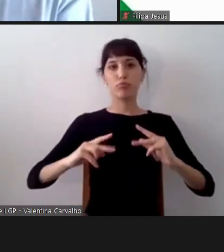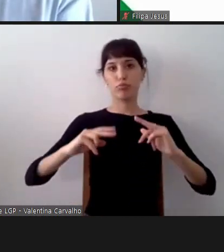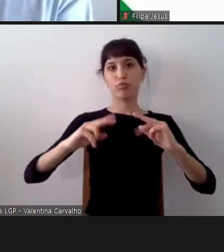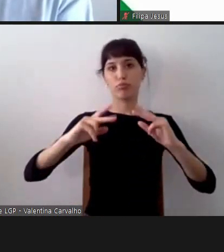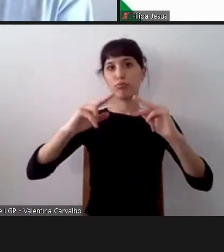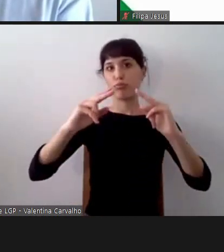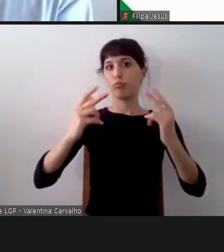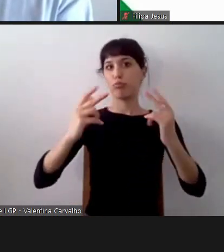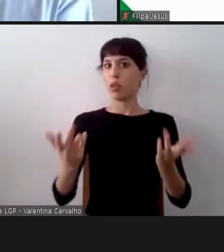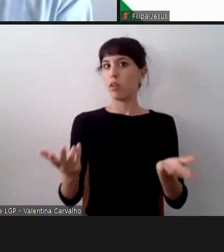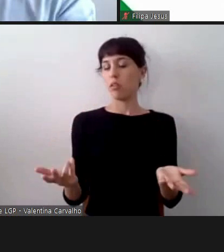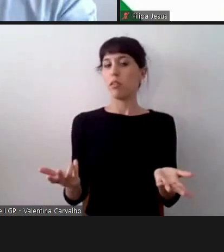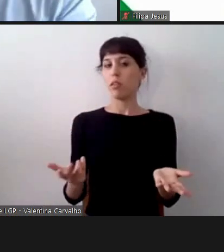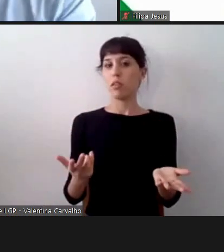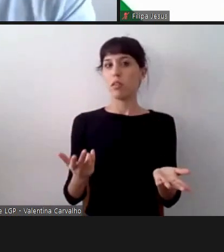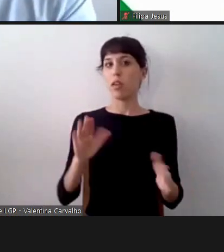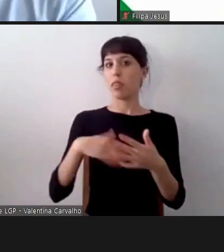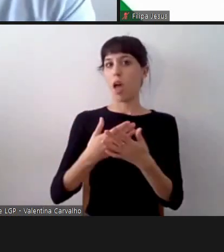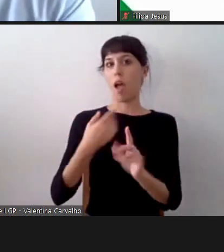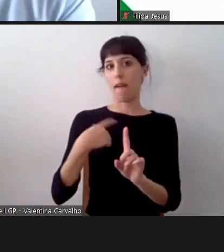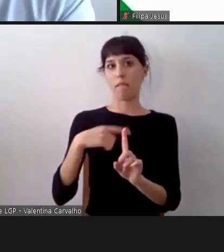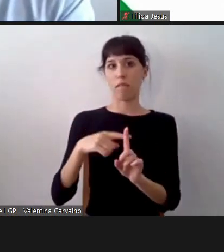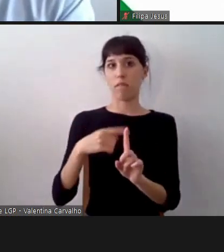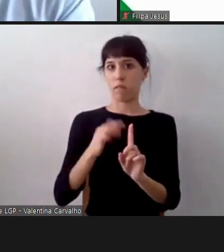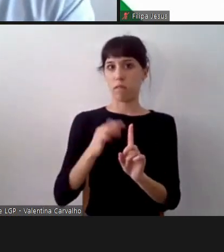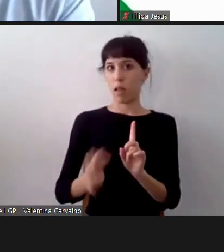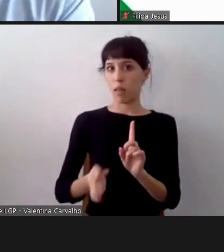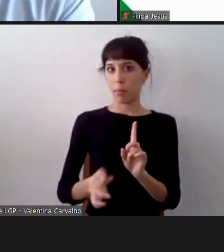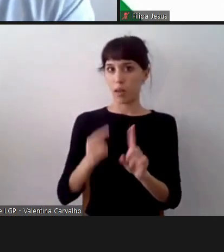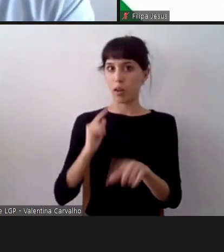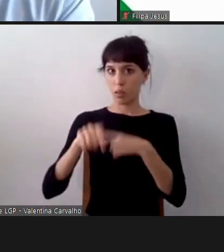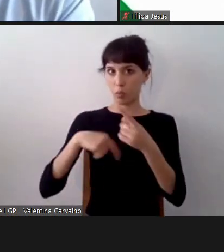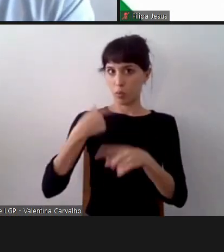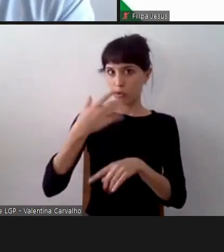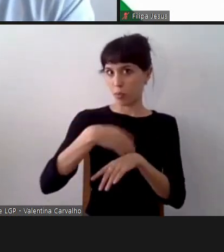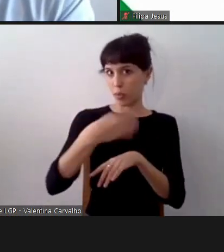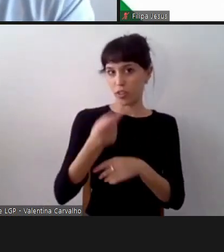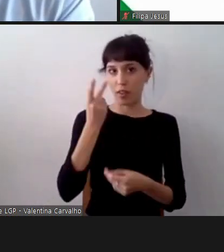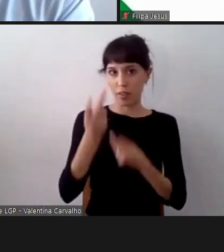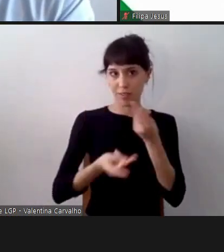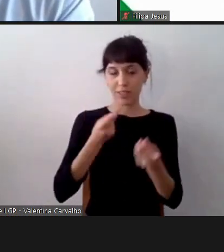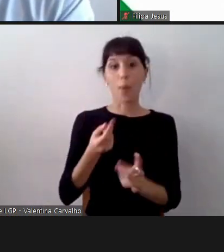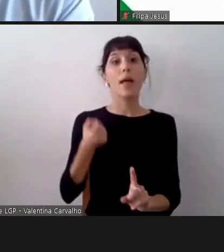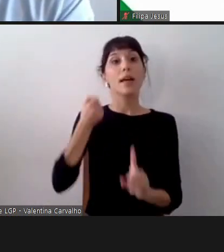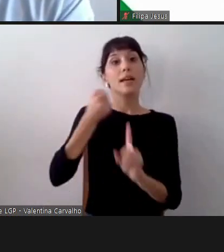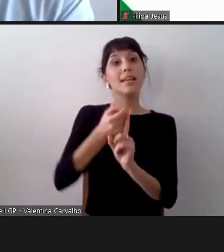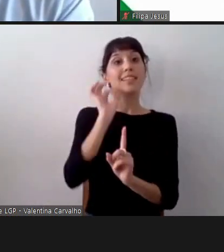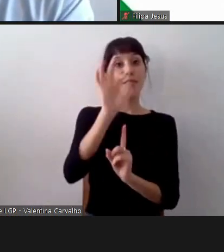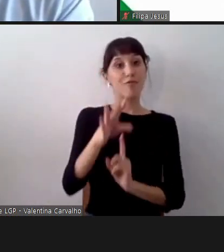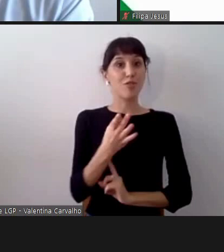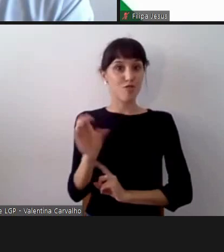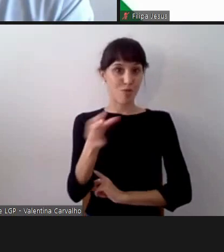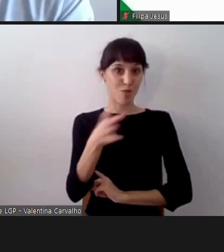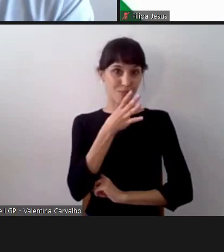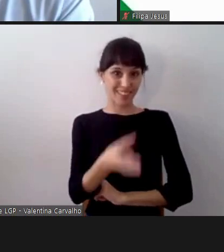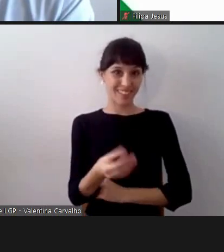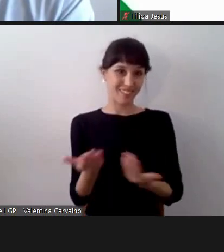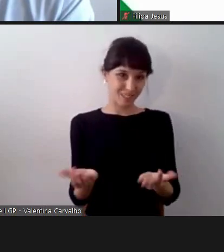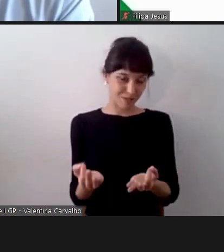terá os benefícios na avaliação. Portanto, desafios que foram aqui traçados por João, muito obrigada,